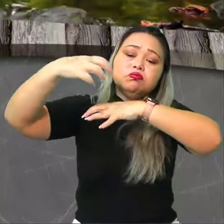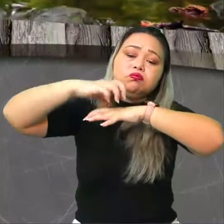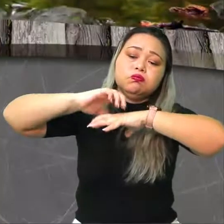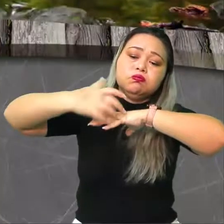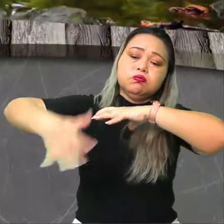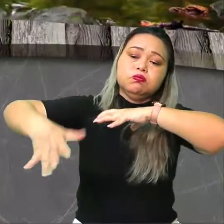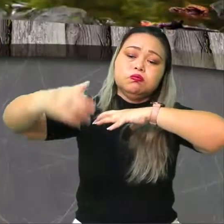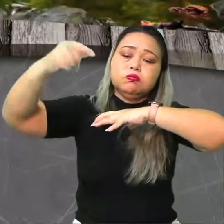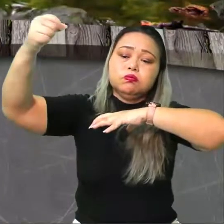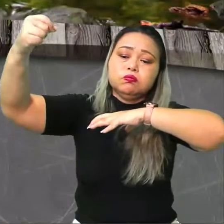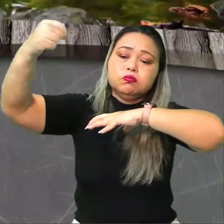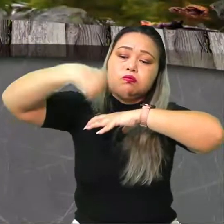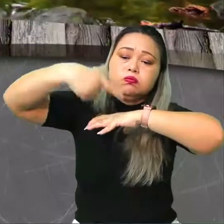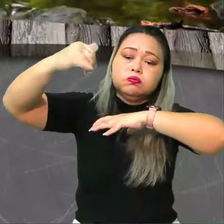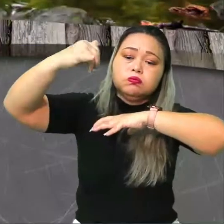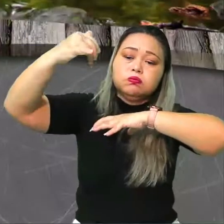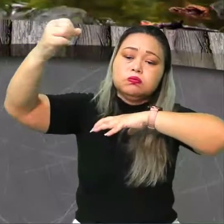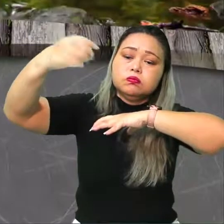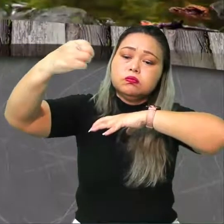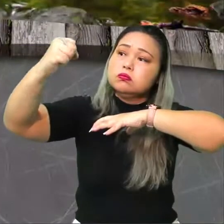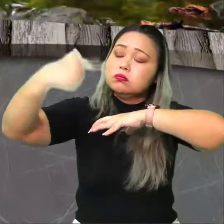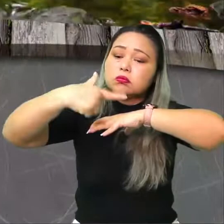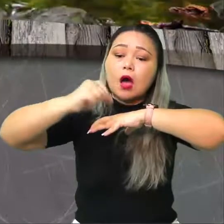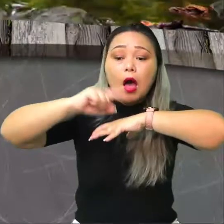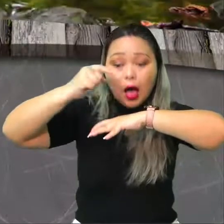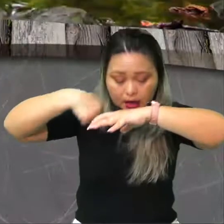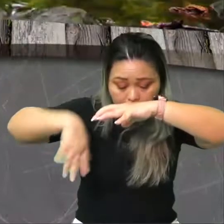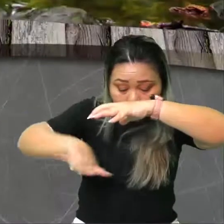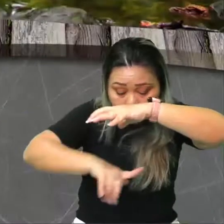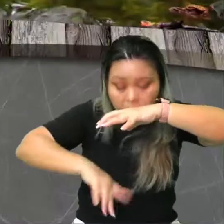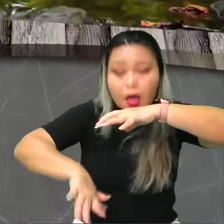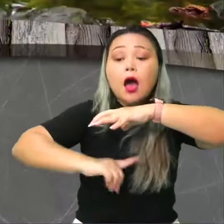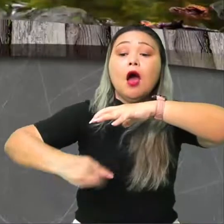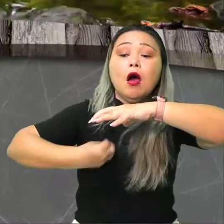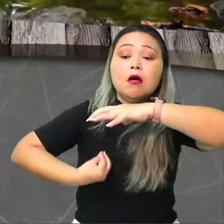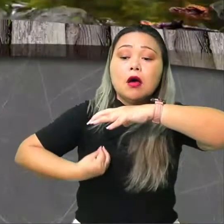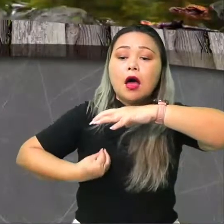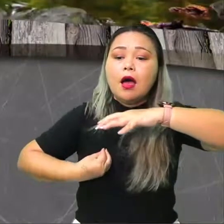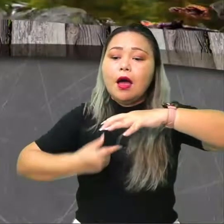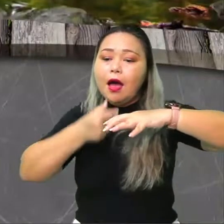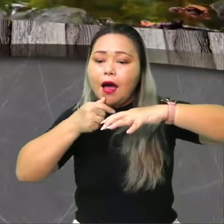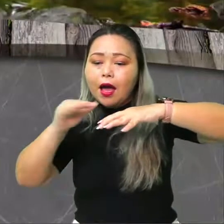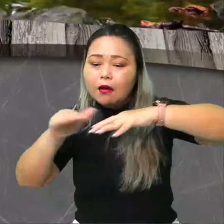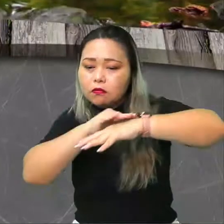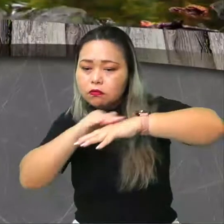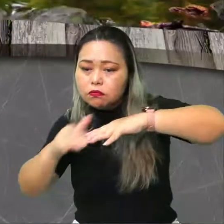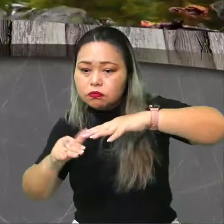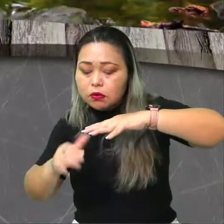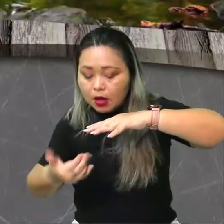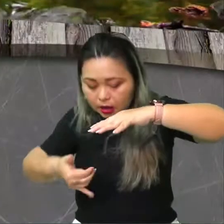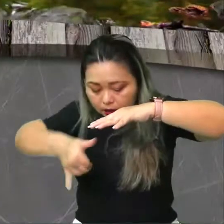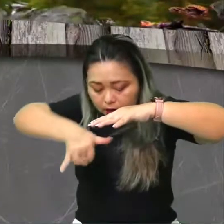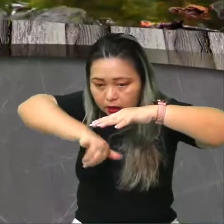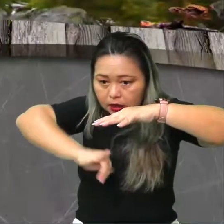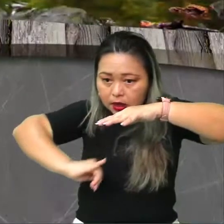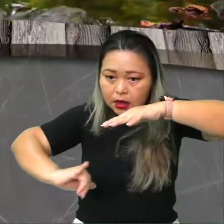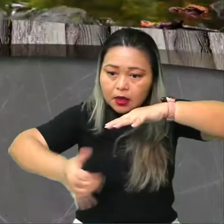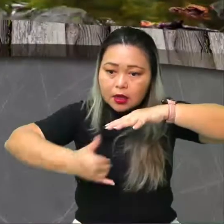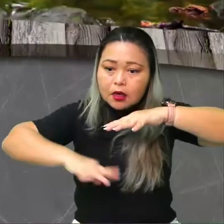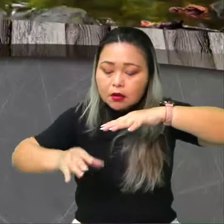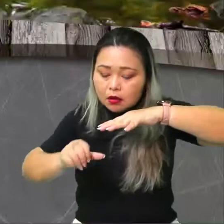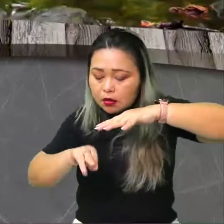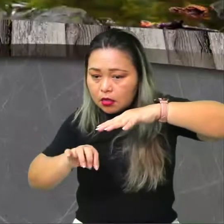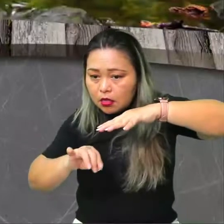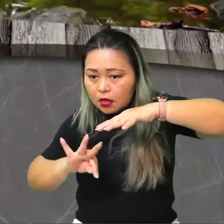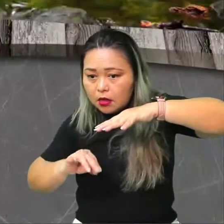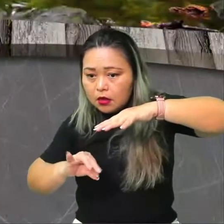dessa radiação, é que poderia surgir a vida. Através do processo quimiosintético. Essas